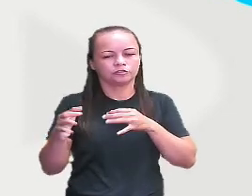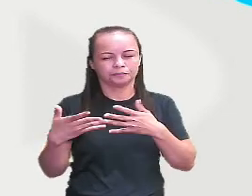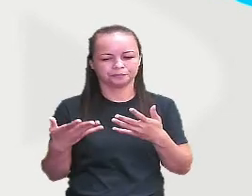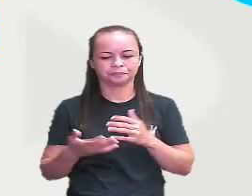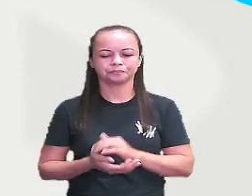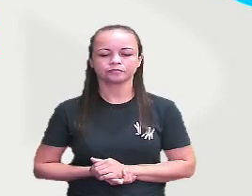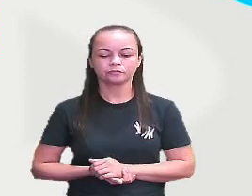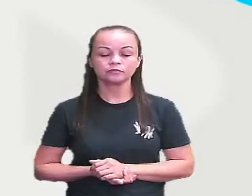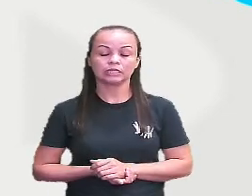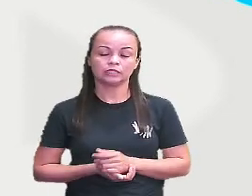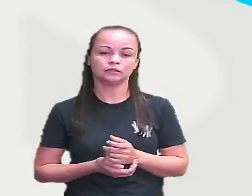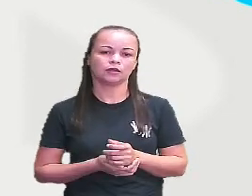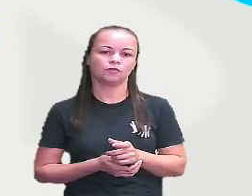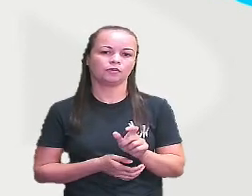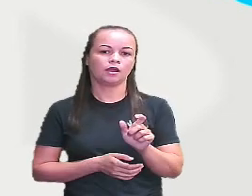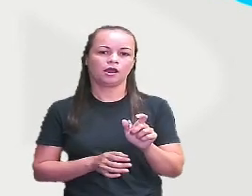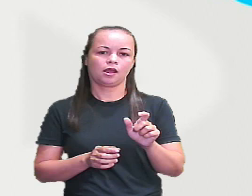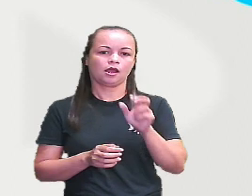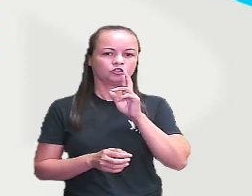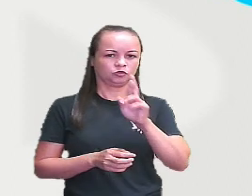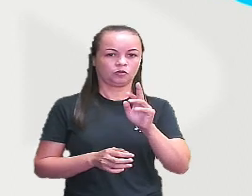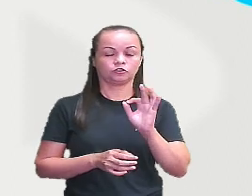Então, a opção correta é a letra D.